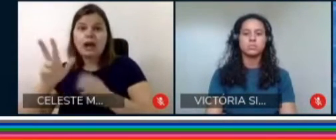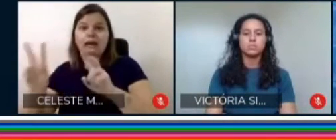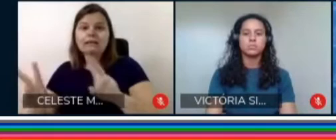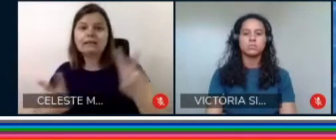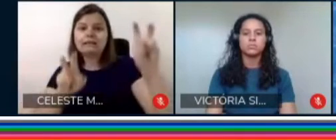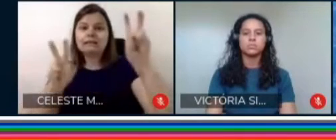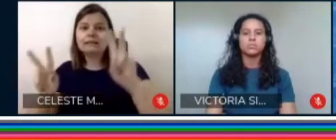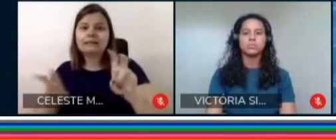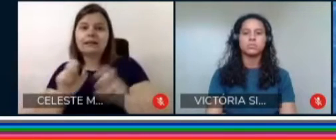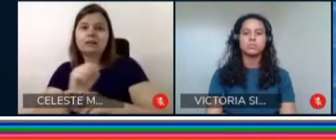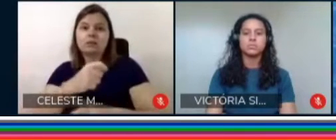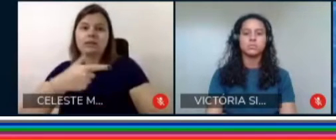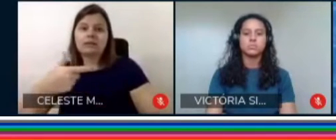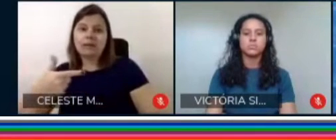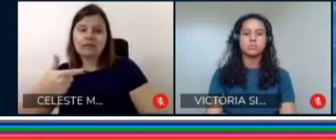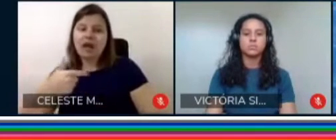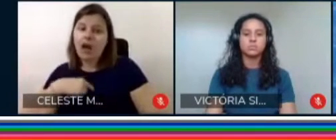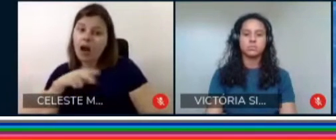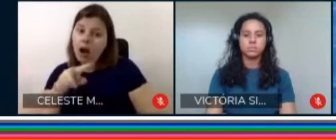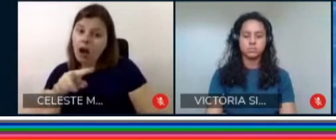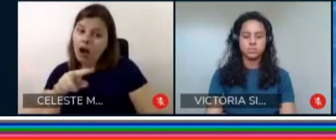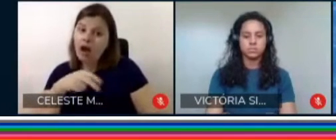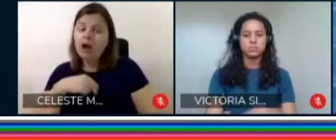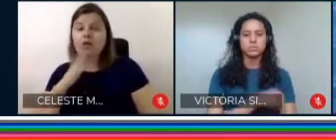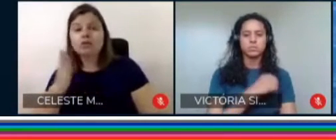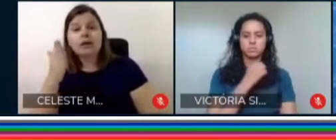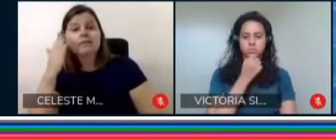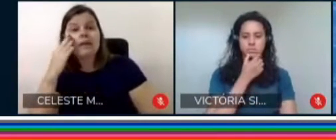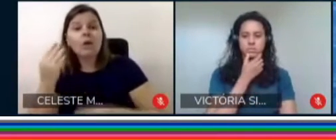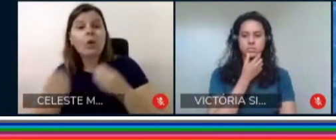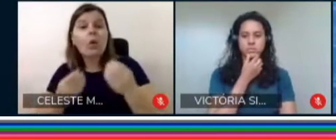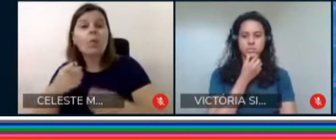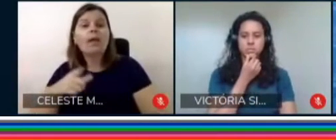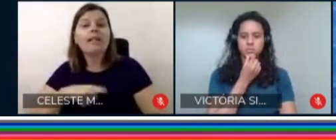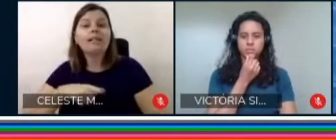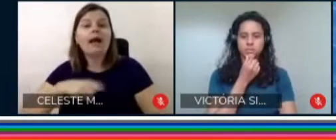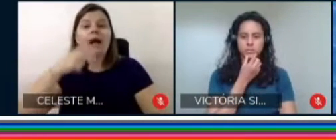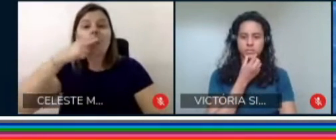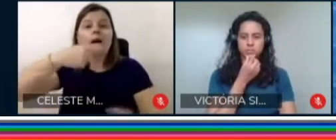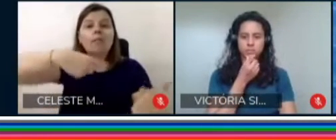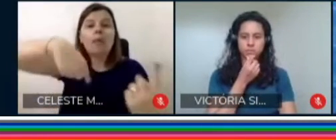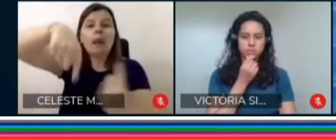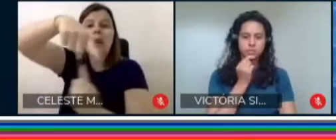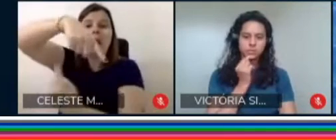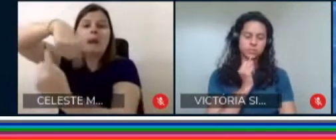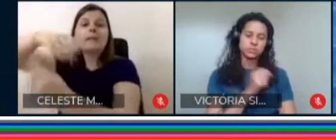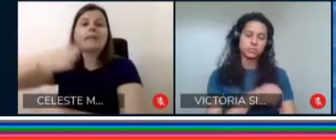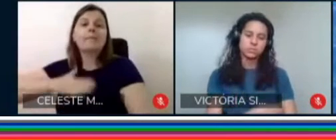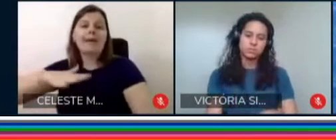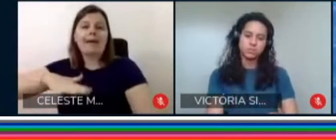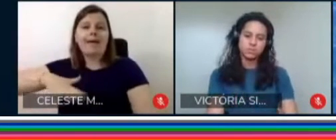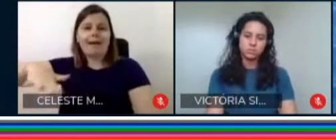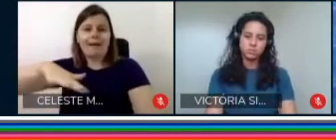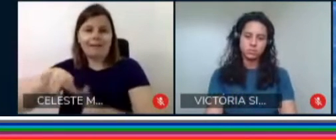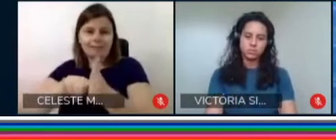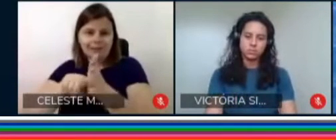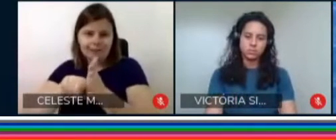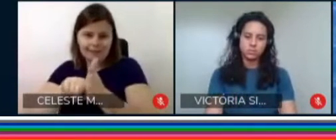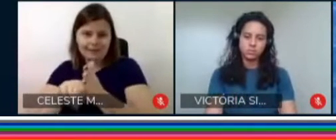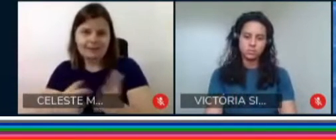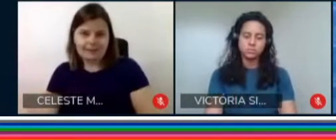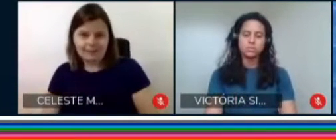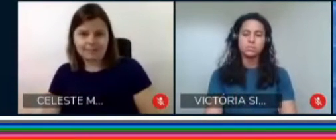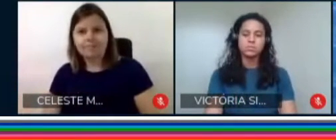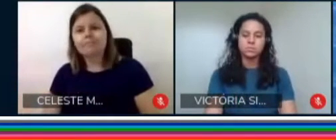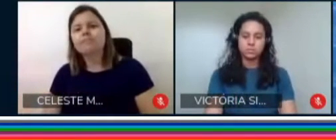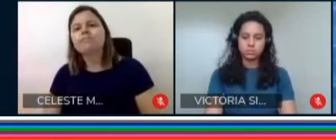desse trabalho dentro da minha área, né? Se eu estiver, obviamente, falando de outros artigos que estão